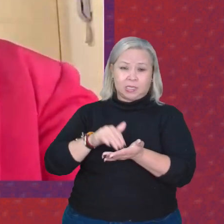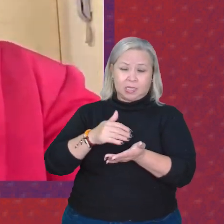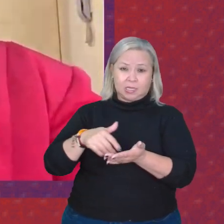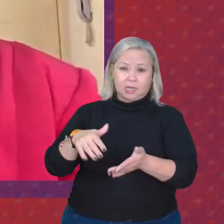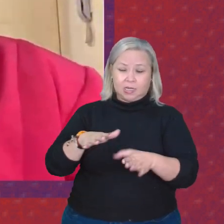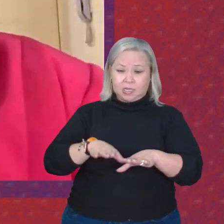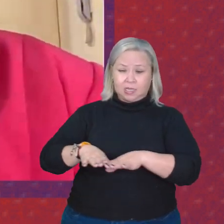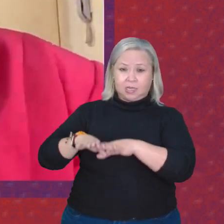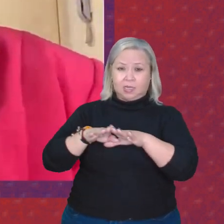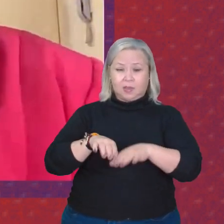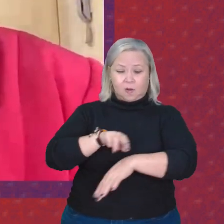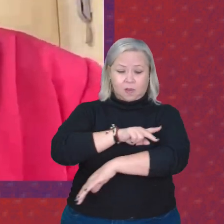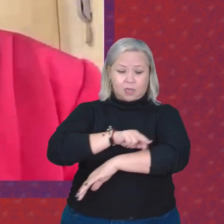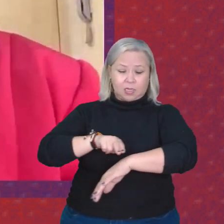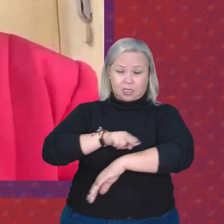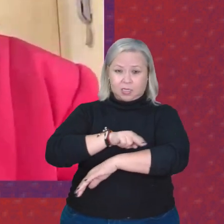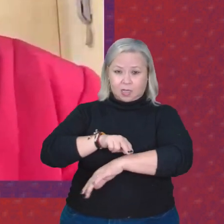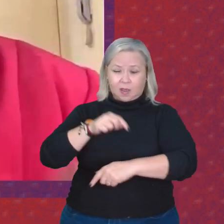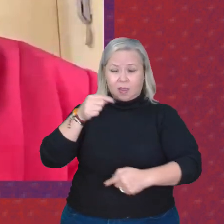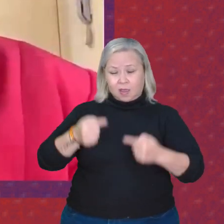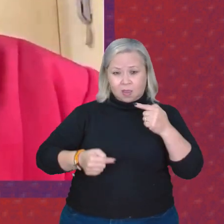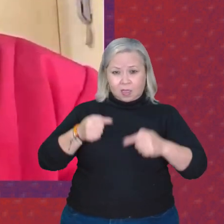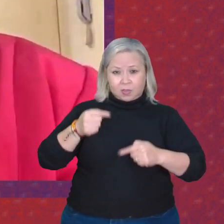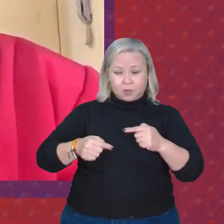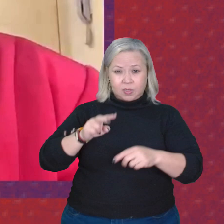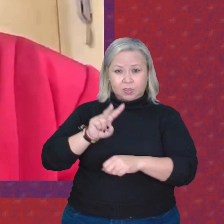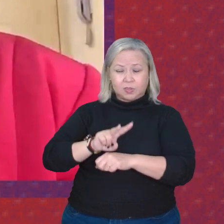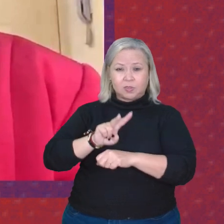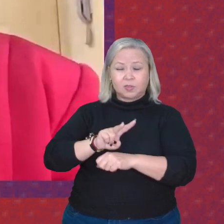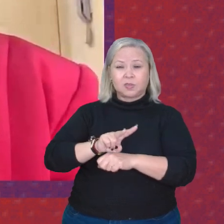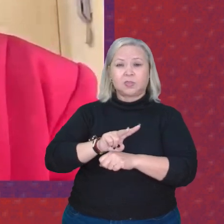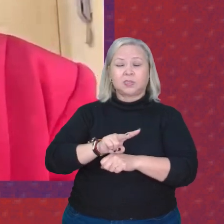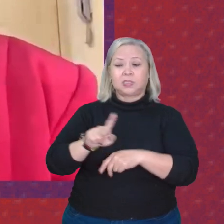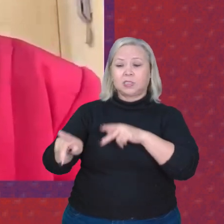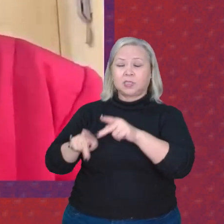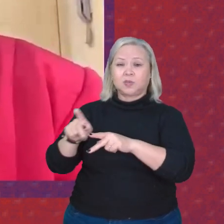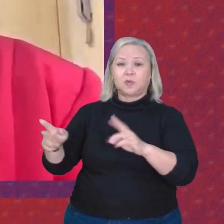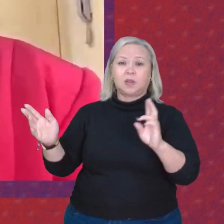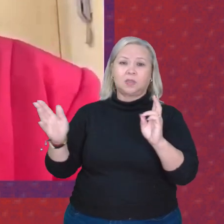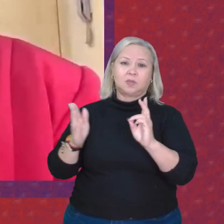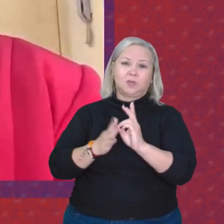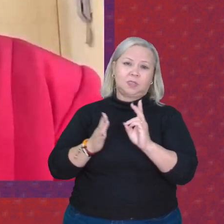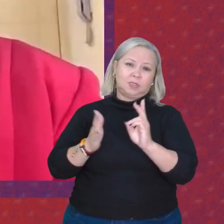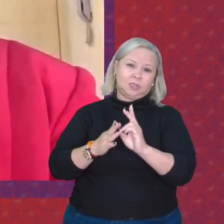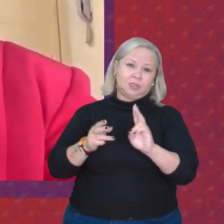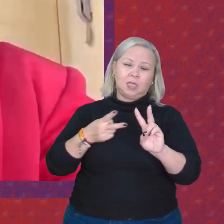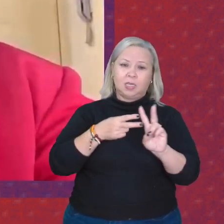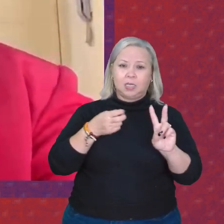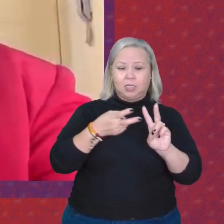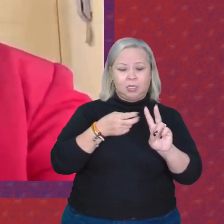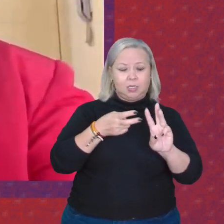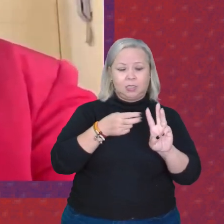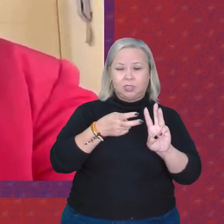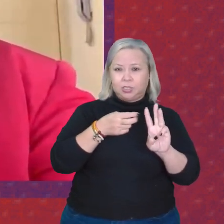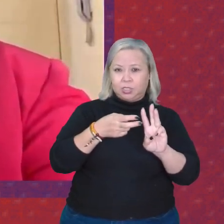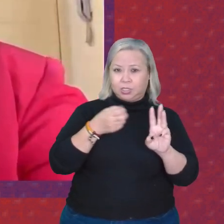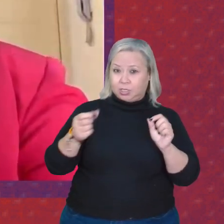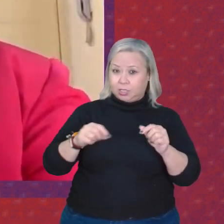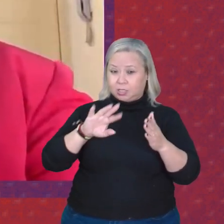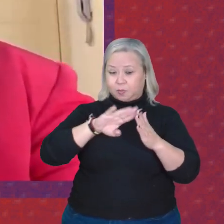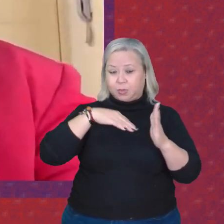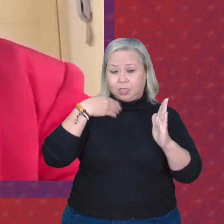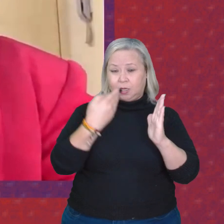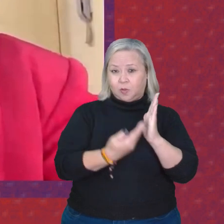Racial e as políticas de proteção às populações indígenas e quilombolas, promovendo a violação massiva de